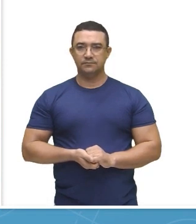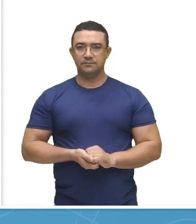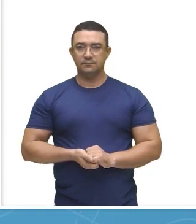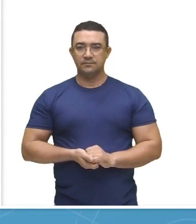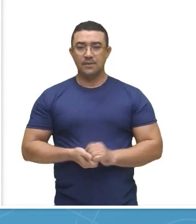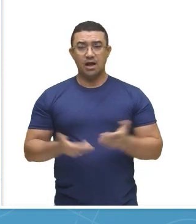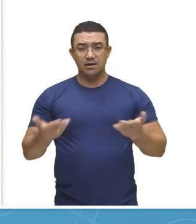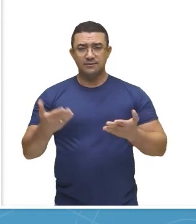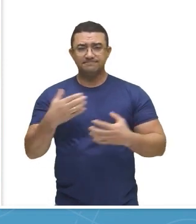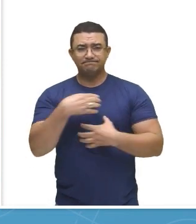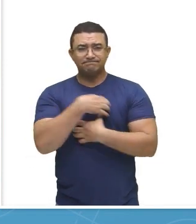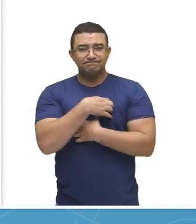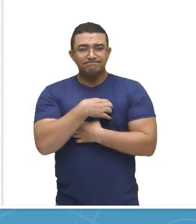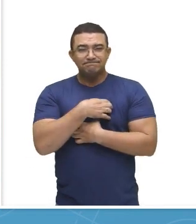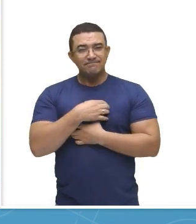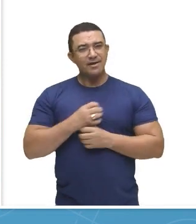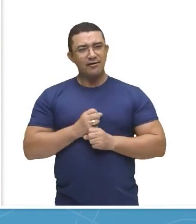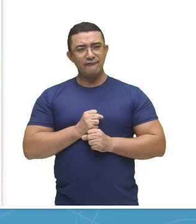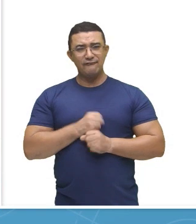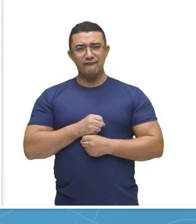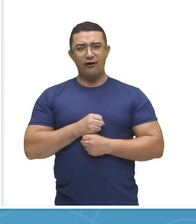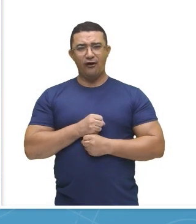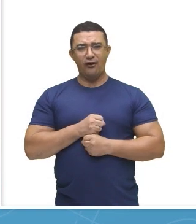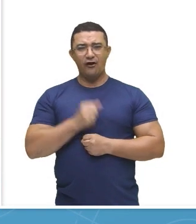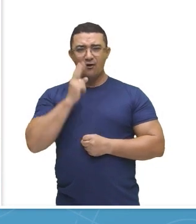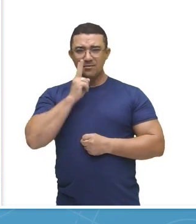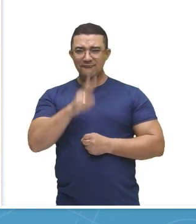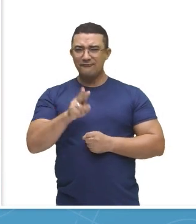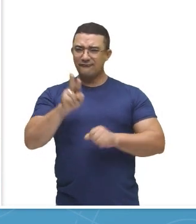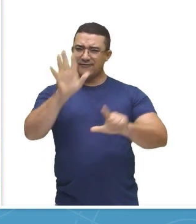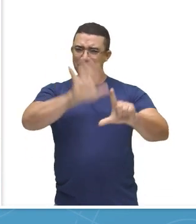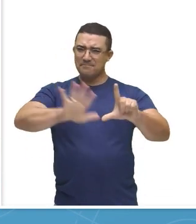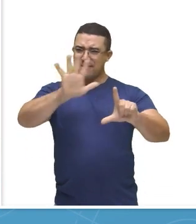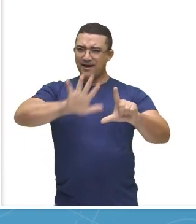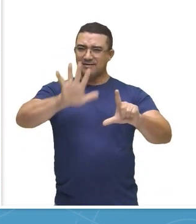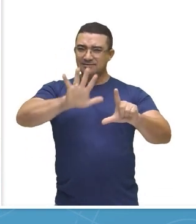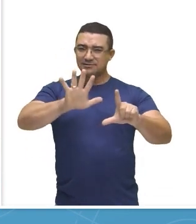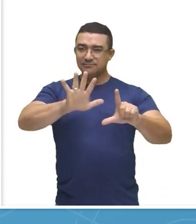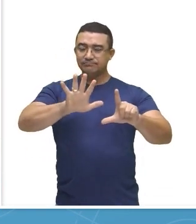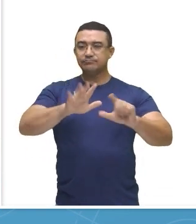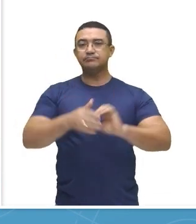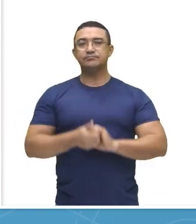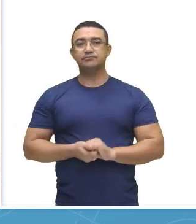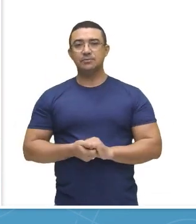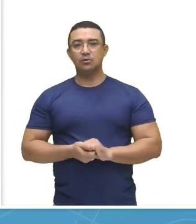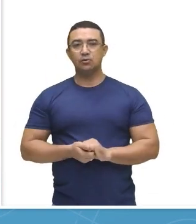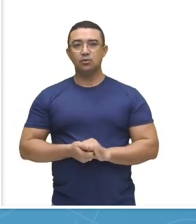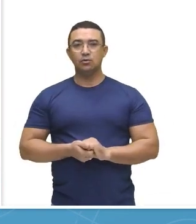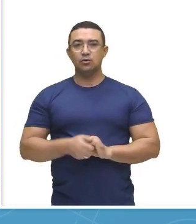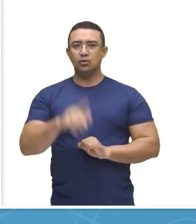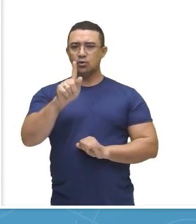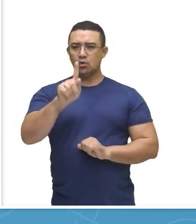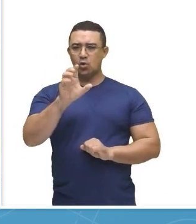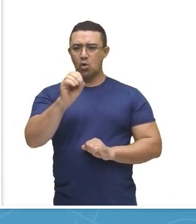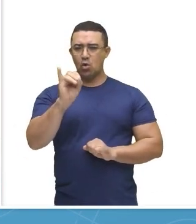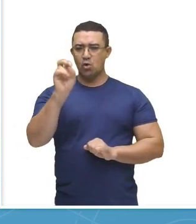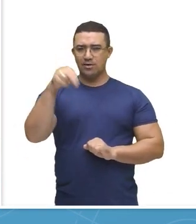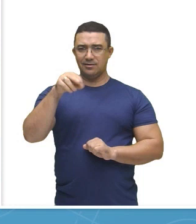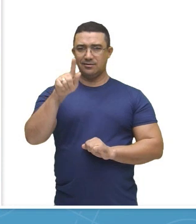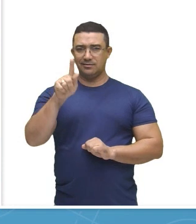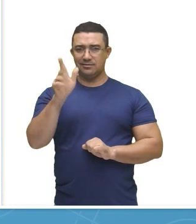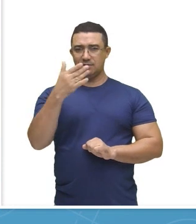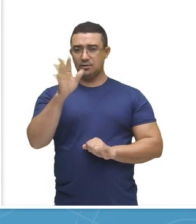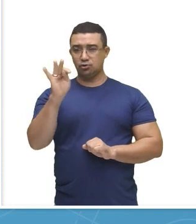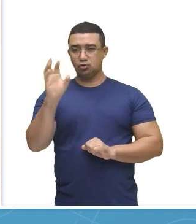né? Então, estou repetindo aqui. Usamos para falar de planos ou coisas que pretendemos fazer em um futuro próximo.